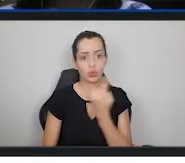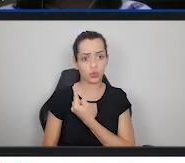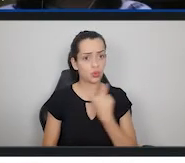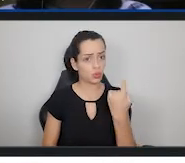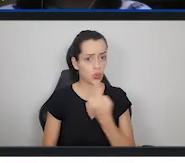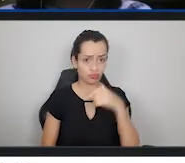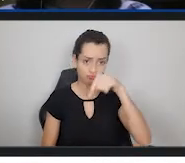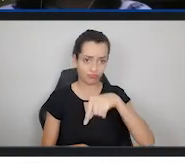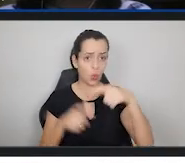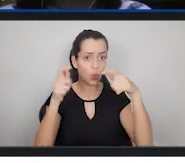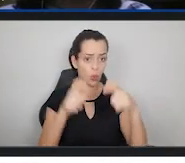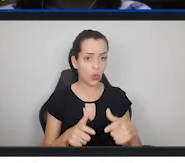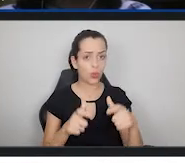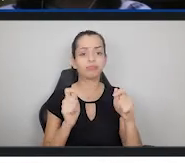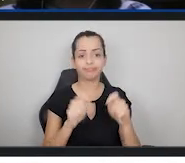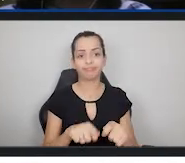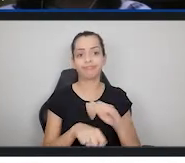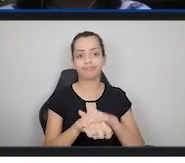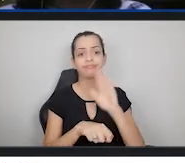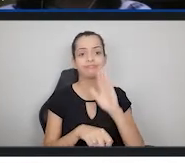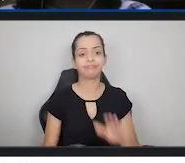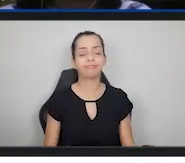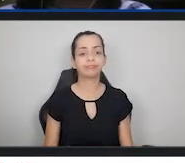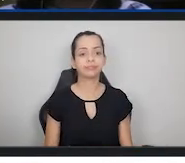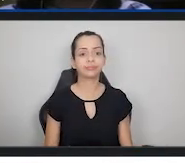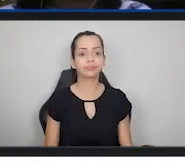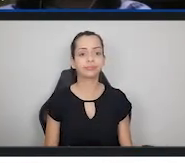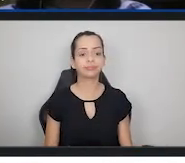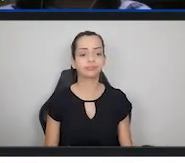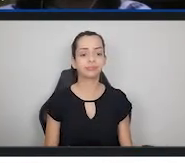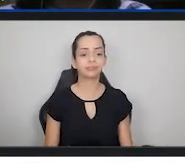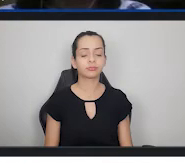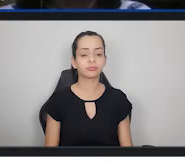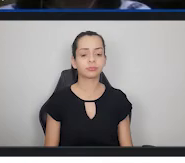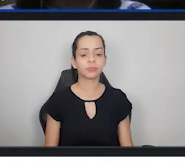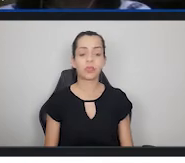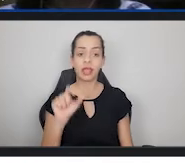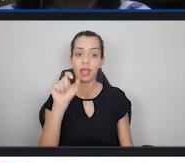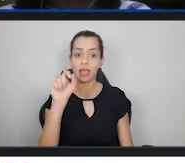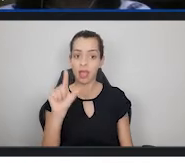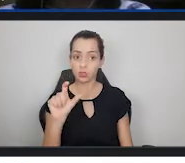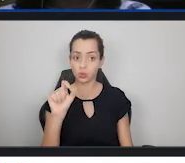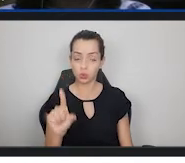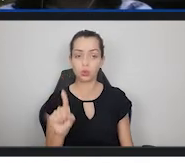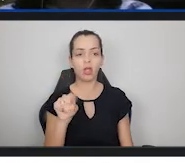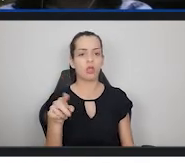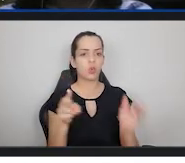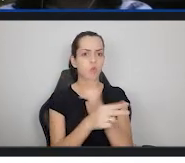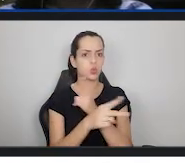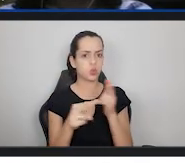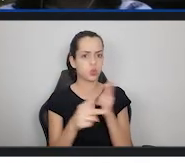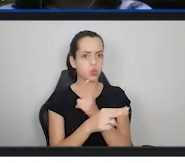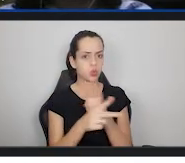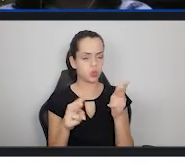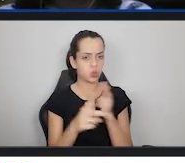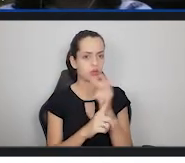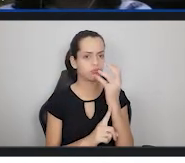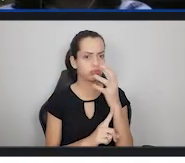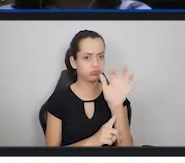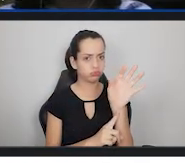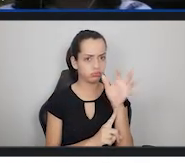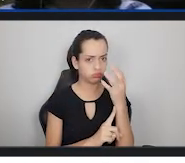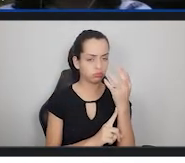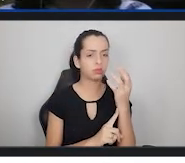um número pequeno face à sua capacidade de geração, né, a nossa capacidade de geração. Então, aqui só para